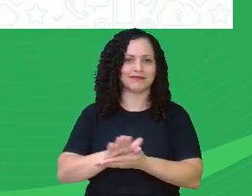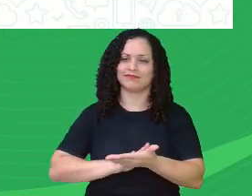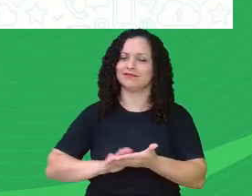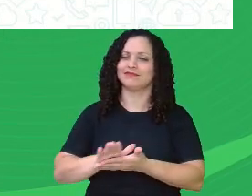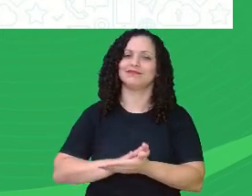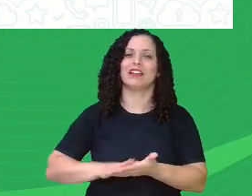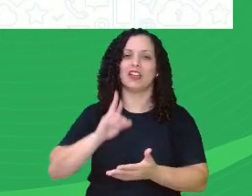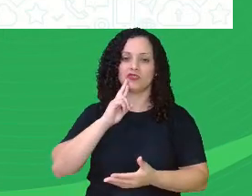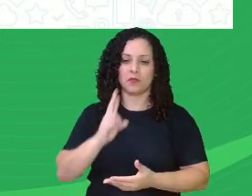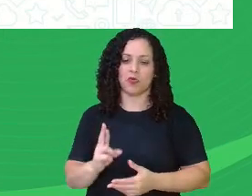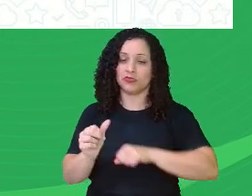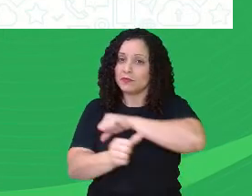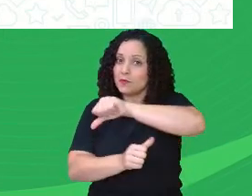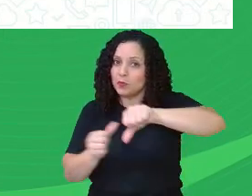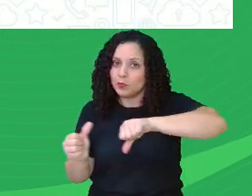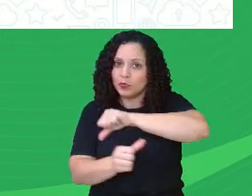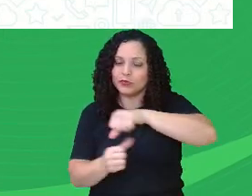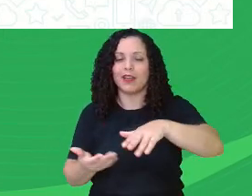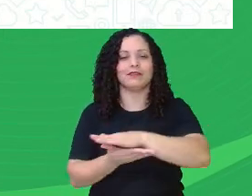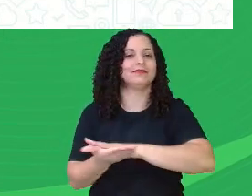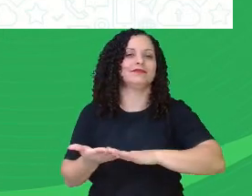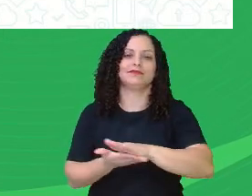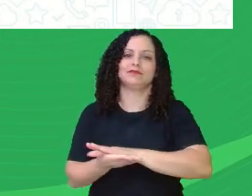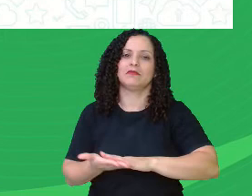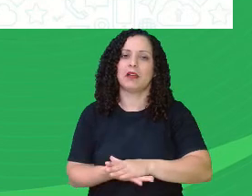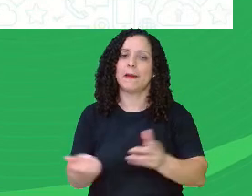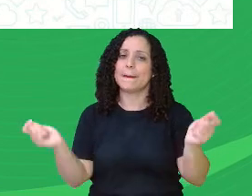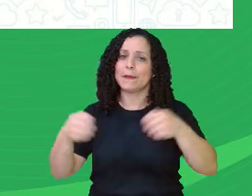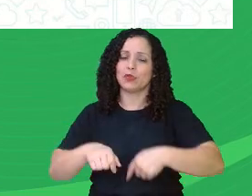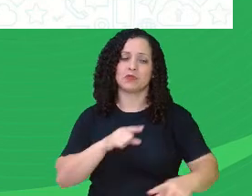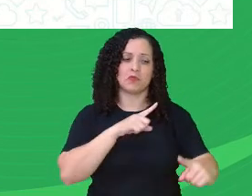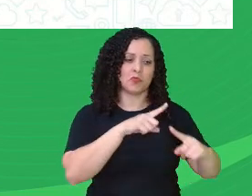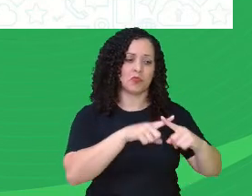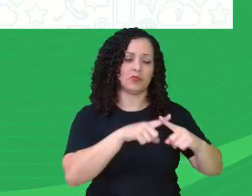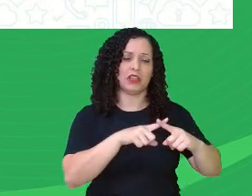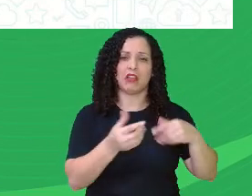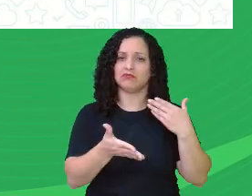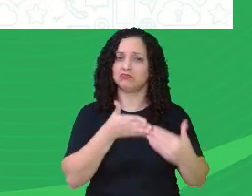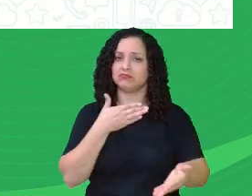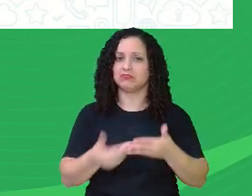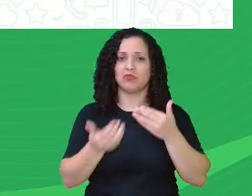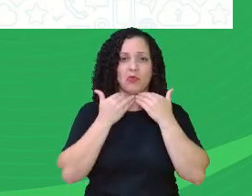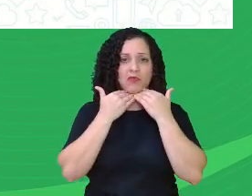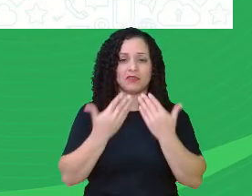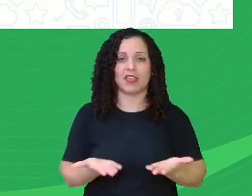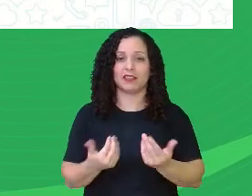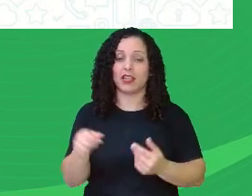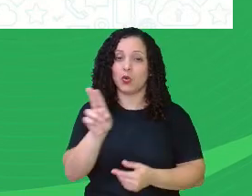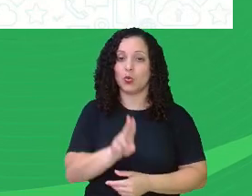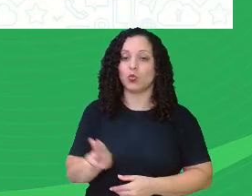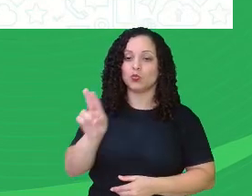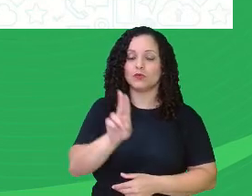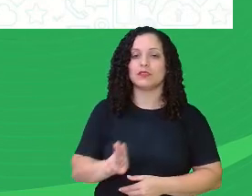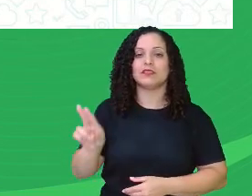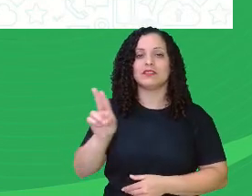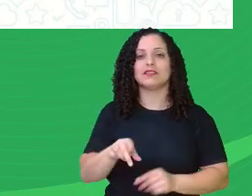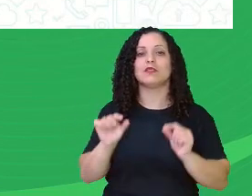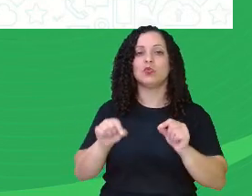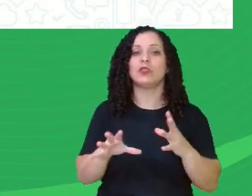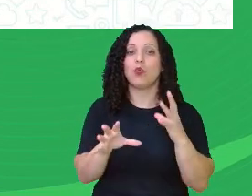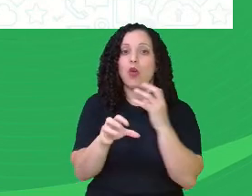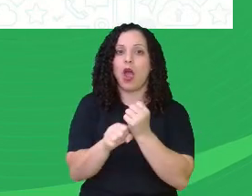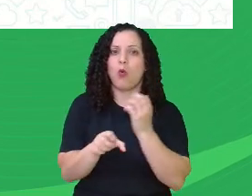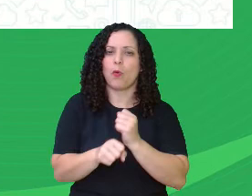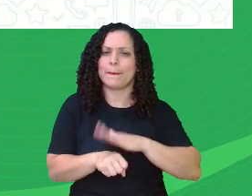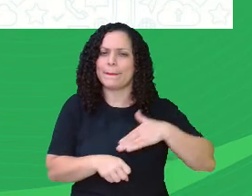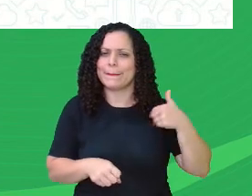o produto. Não altera o produto. Tanto faz, ao multiplicar, qualquer um vai dar a mesma coisa, gente. Você tem que usar a seu favor o cálculo que você